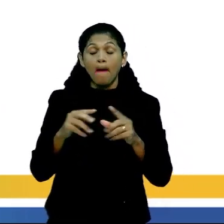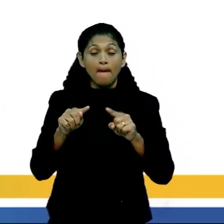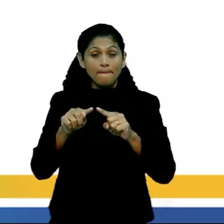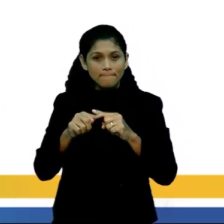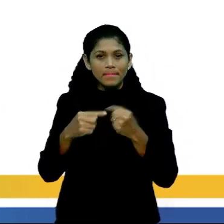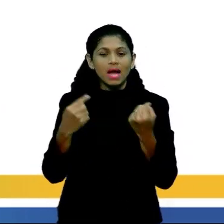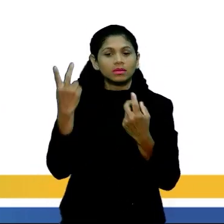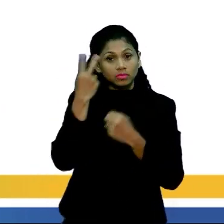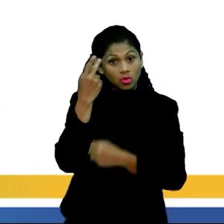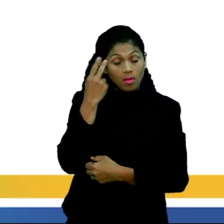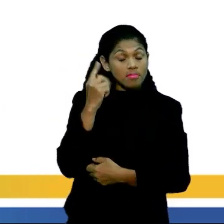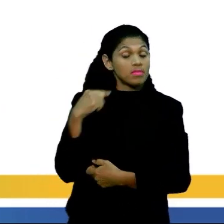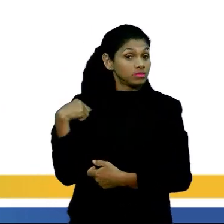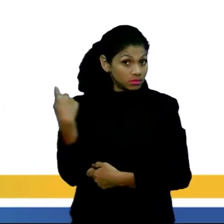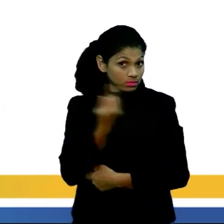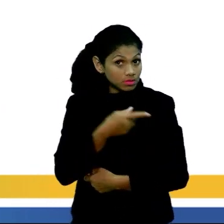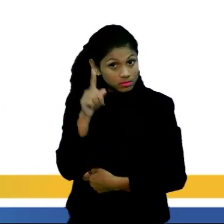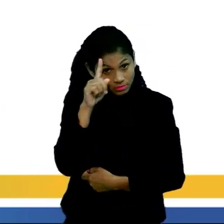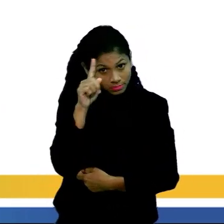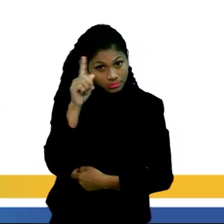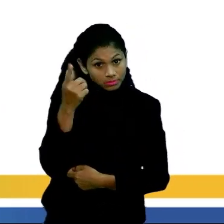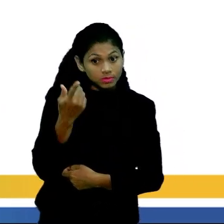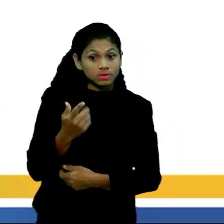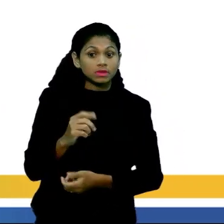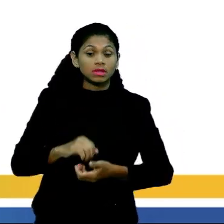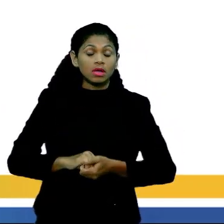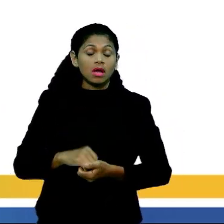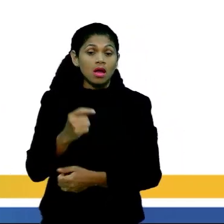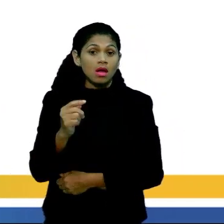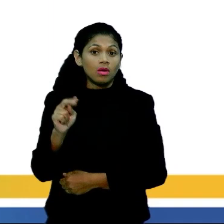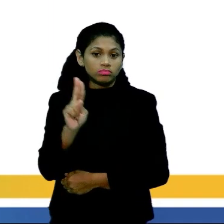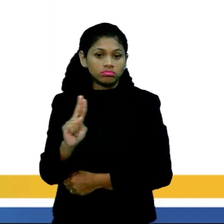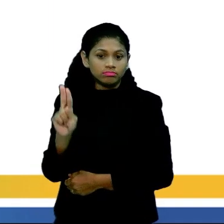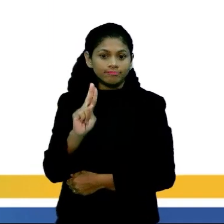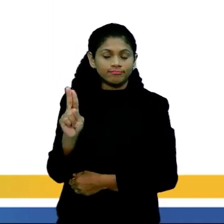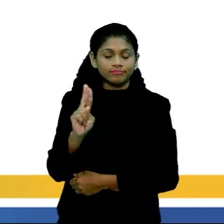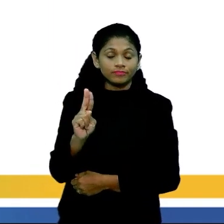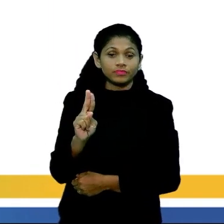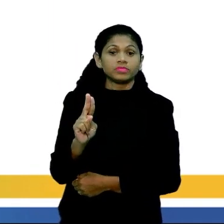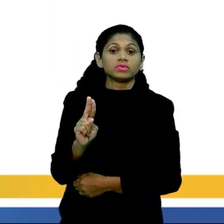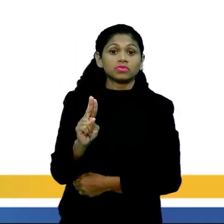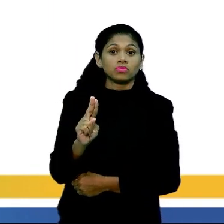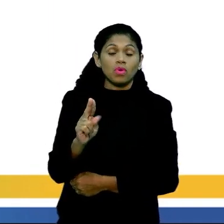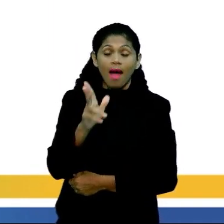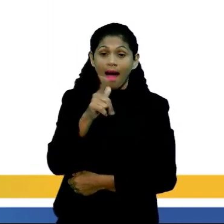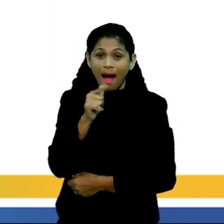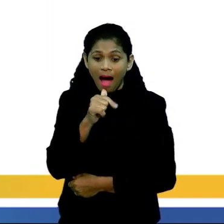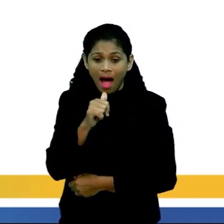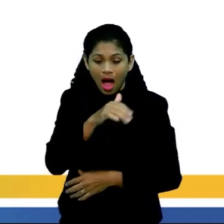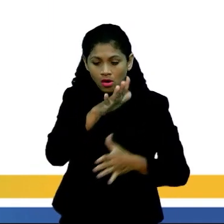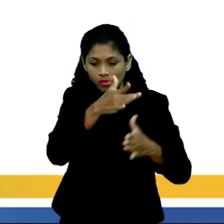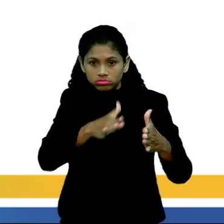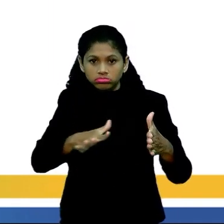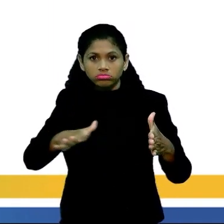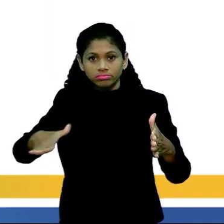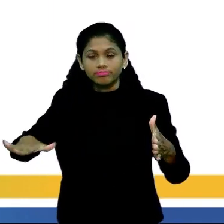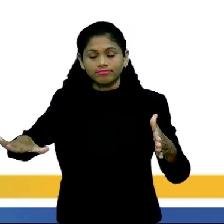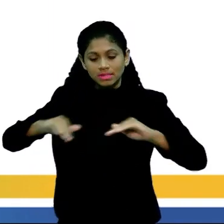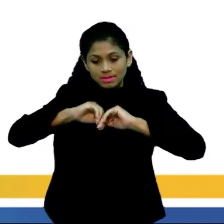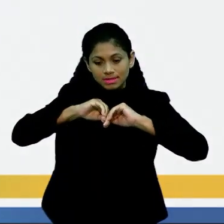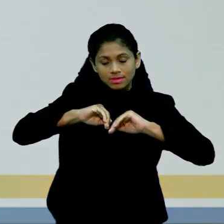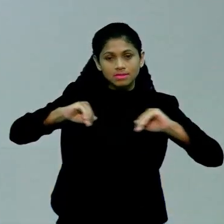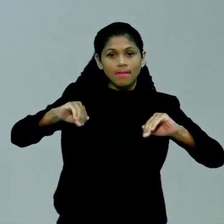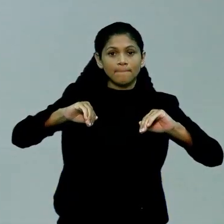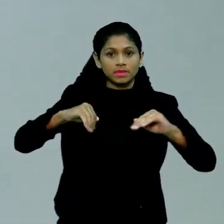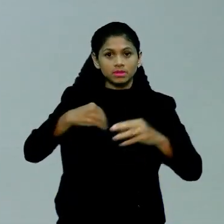dias. Então, a levigação nada mais é do que utilizar a água corrente para separar a mistura. Então, todas as